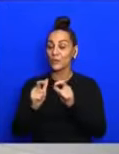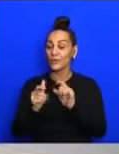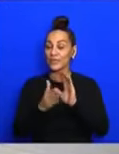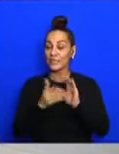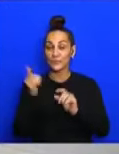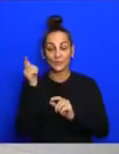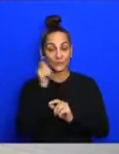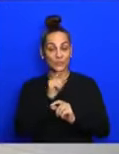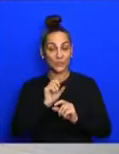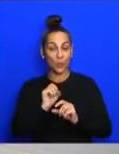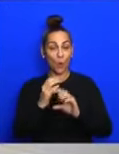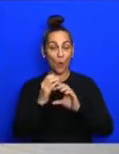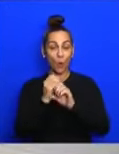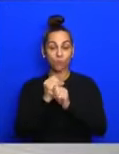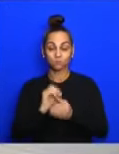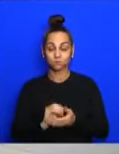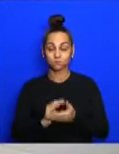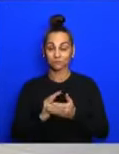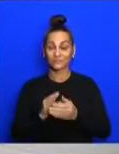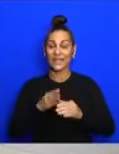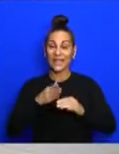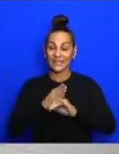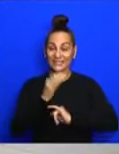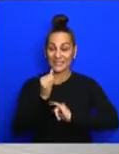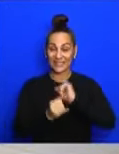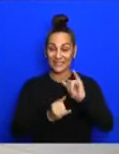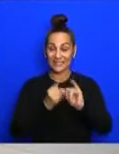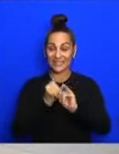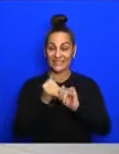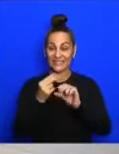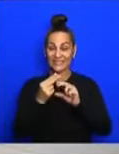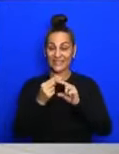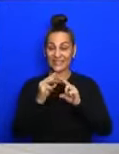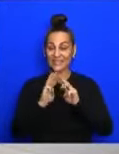as apostas premiadas ou se o prêmio está acumulado. Loterias.caixa.gov.br